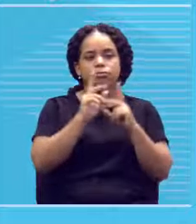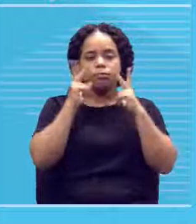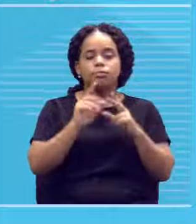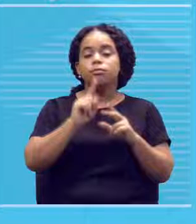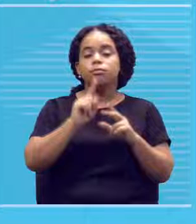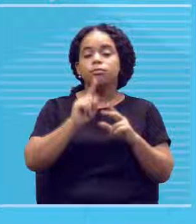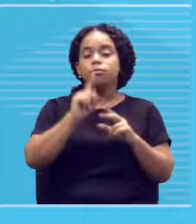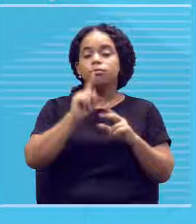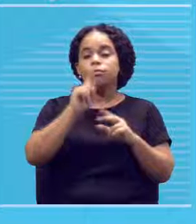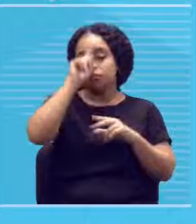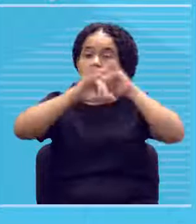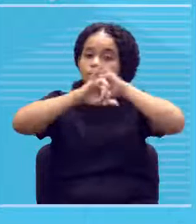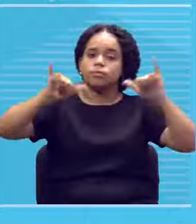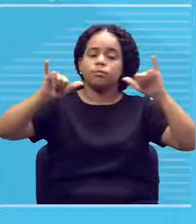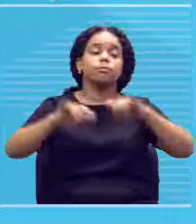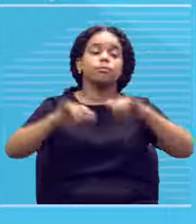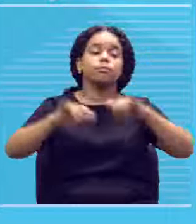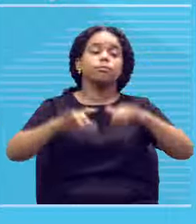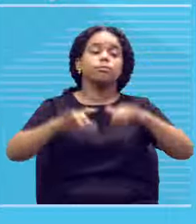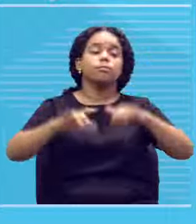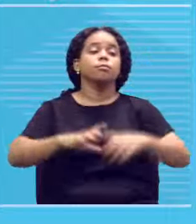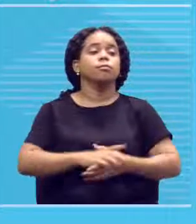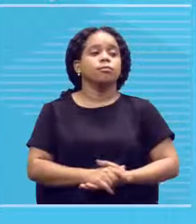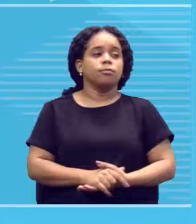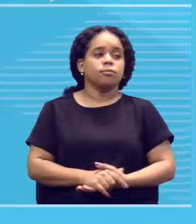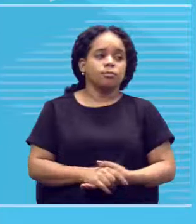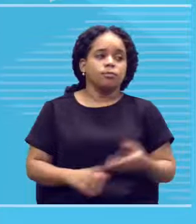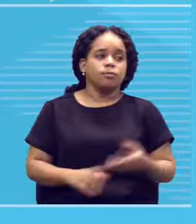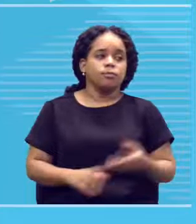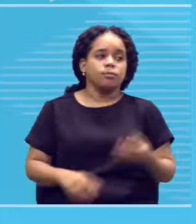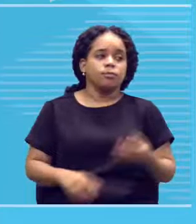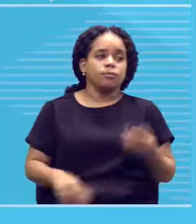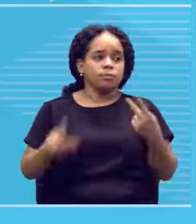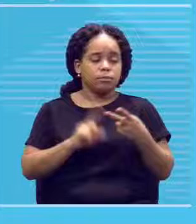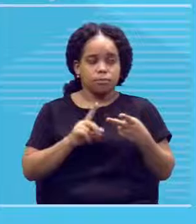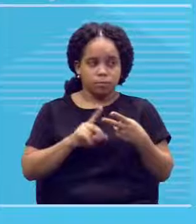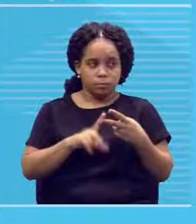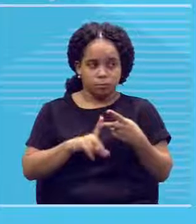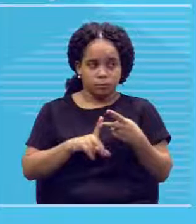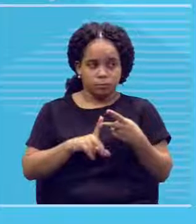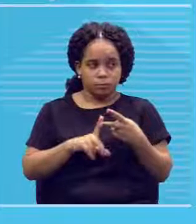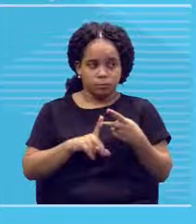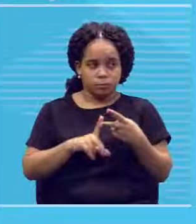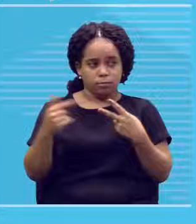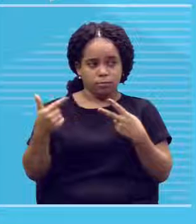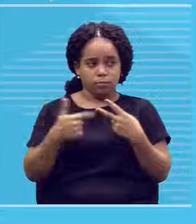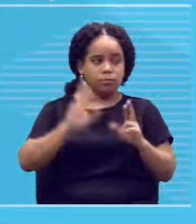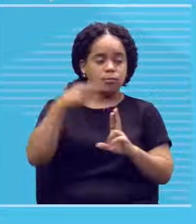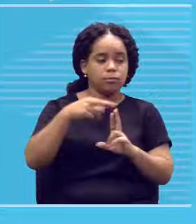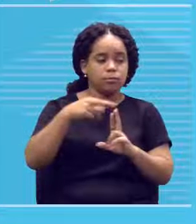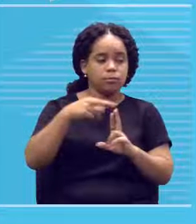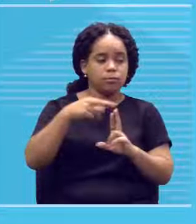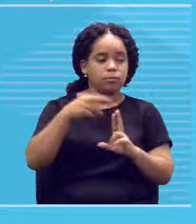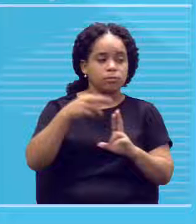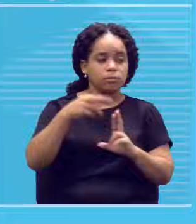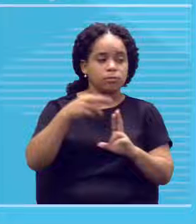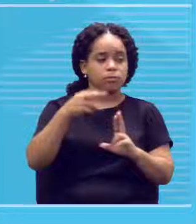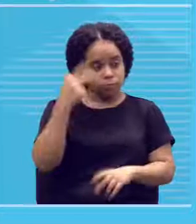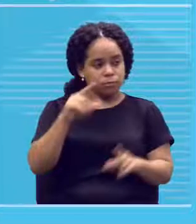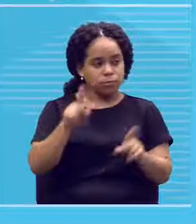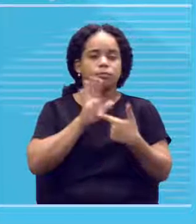mesma mensagem muito bem e a outra situação a utilização de referências